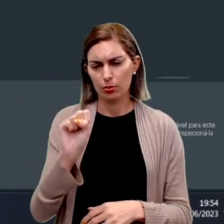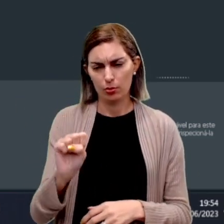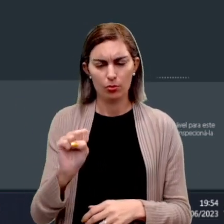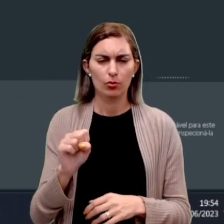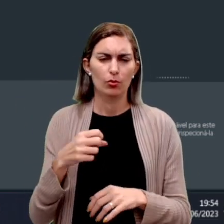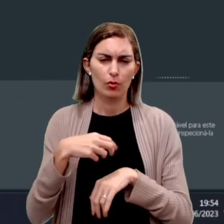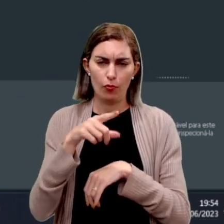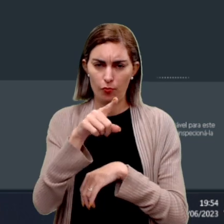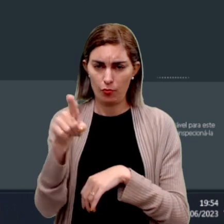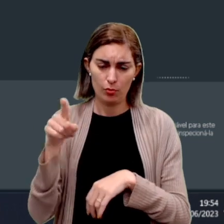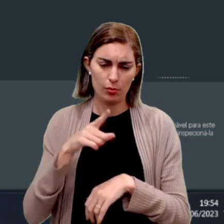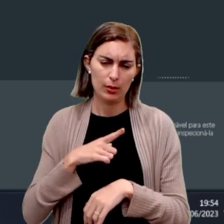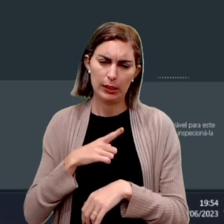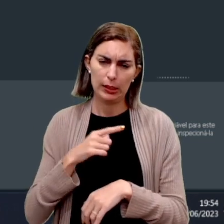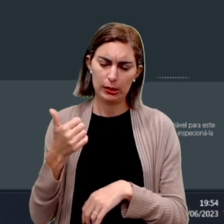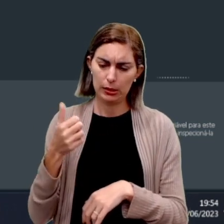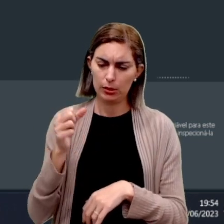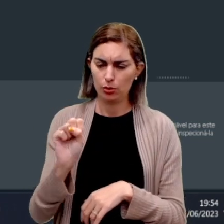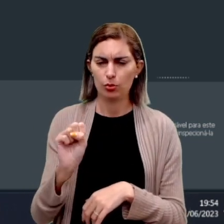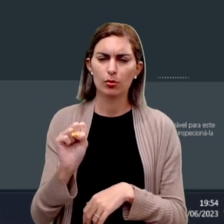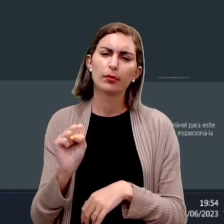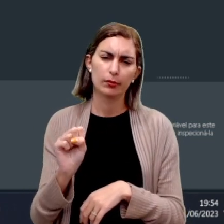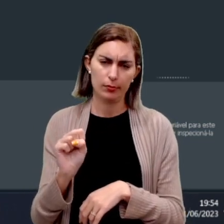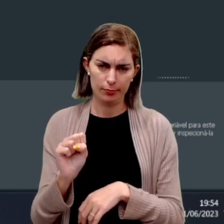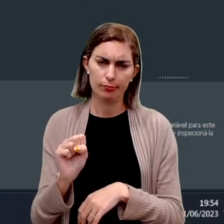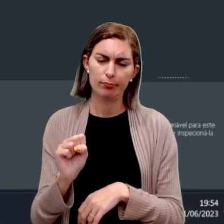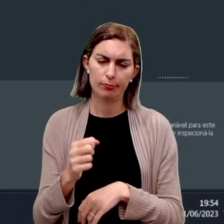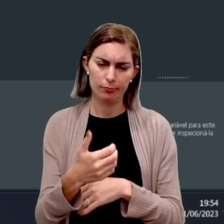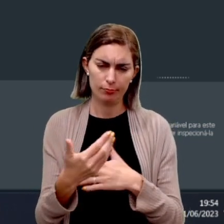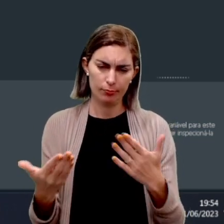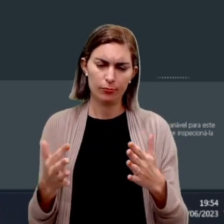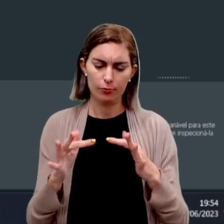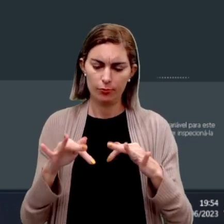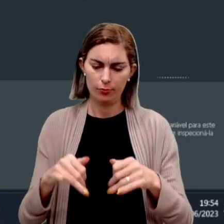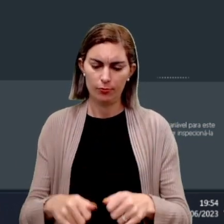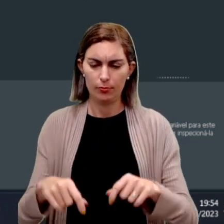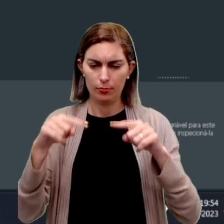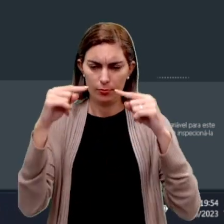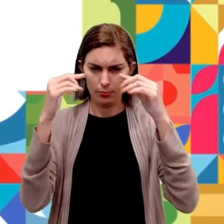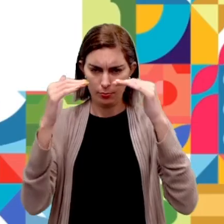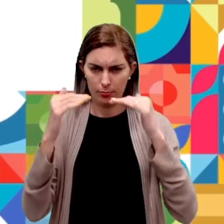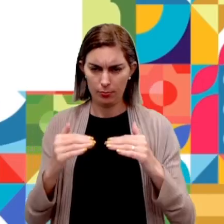colocou, você tem 18 anos. Né? E finalizou o programa.